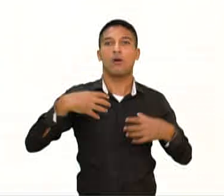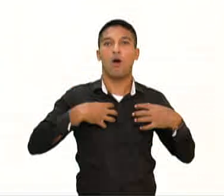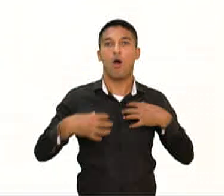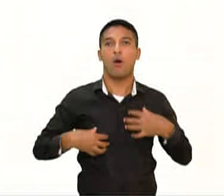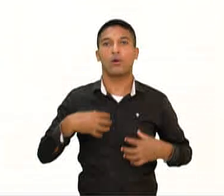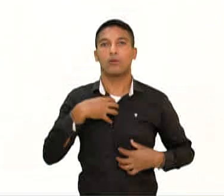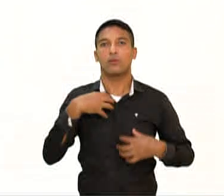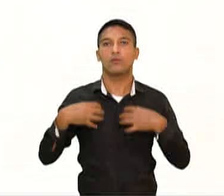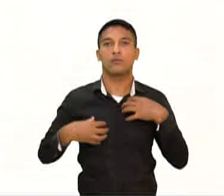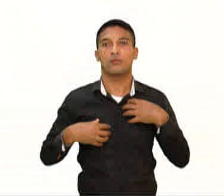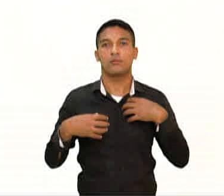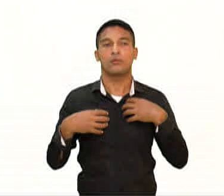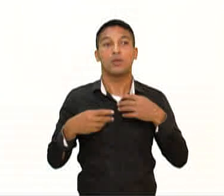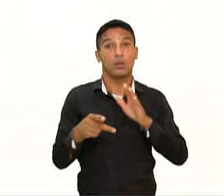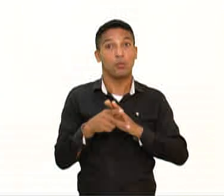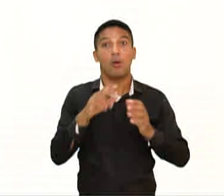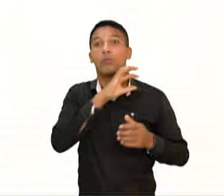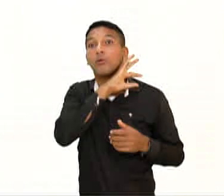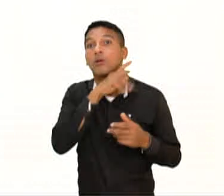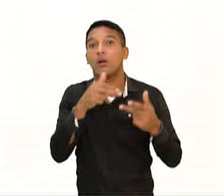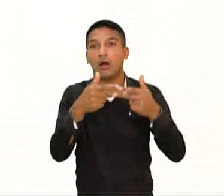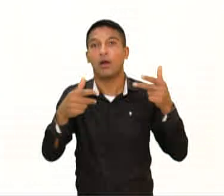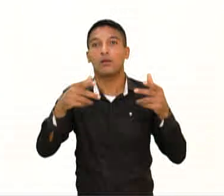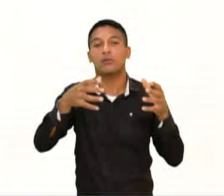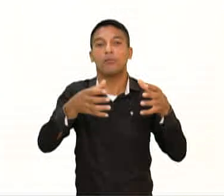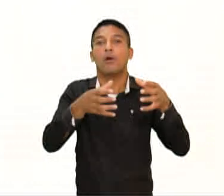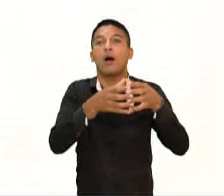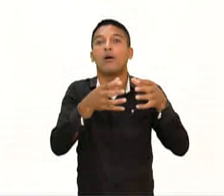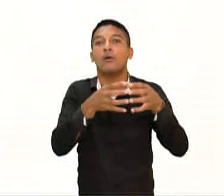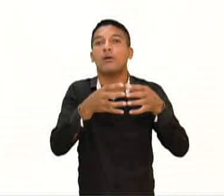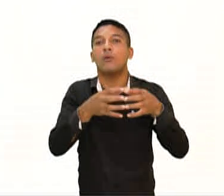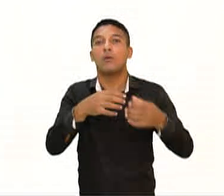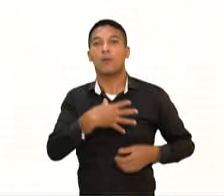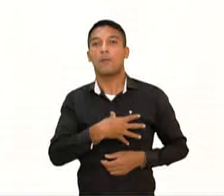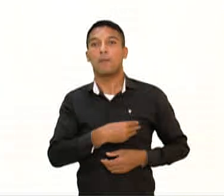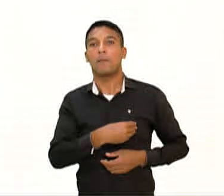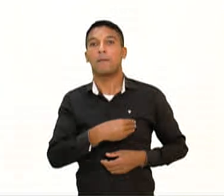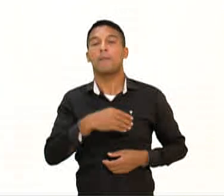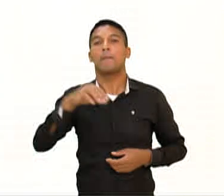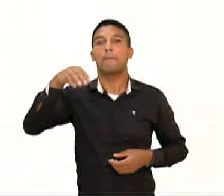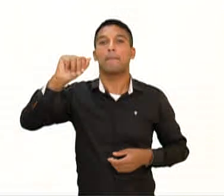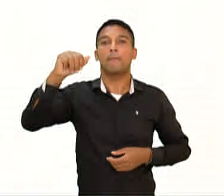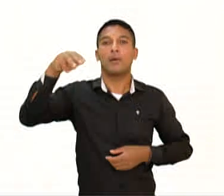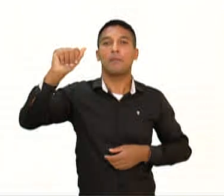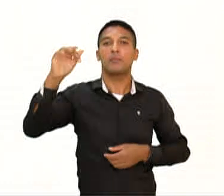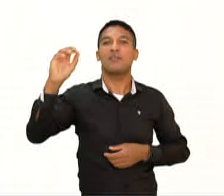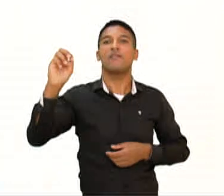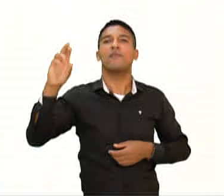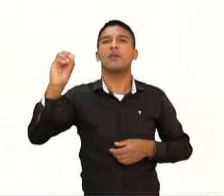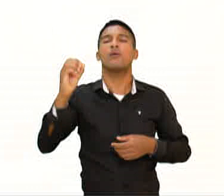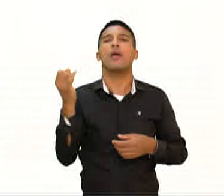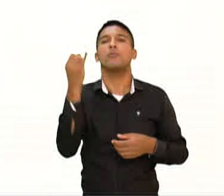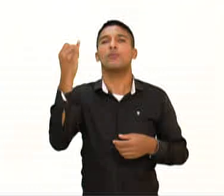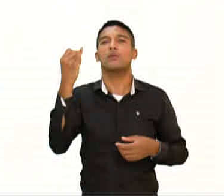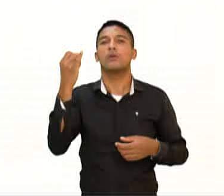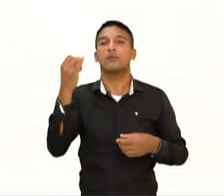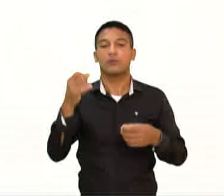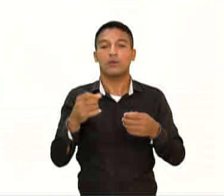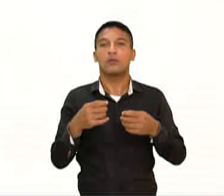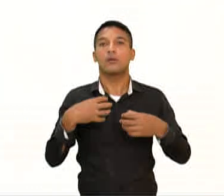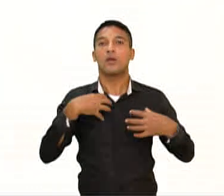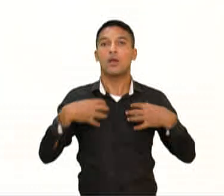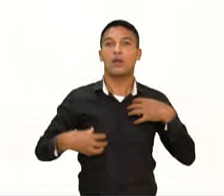pelos sentidos dos mamíferos é garantir. Alternativa A, ouvir infrassons. Alternativa B, enxergar